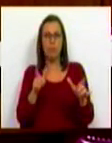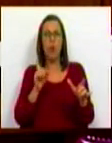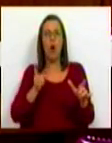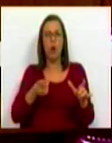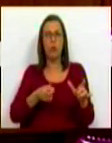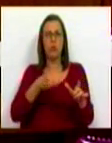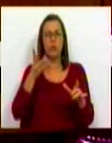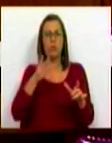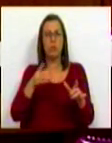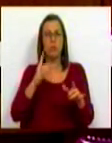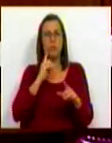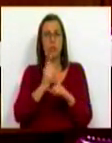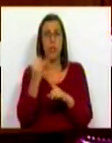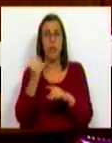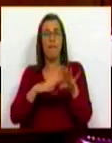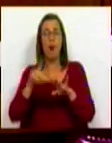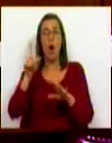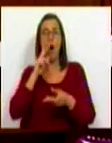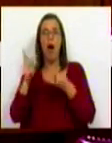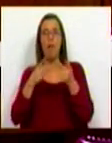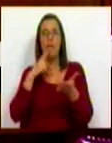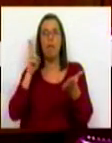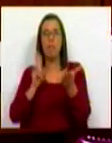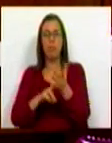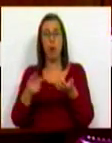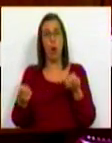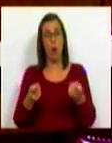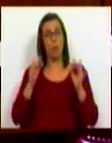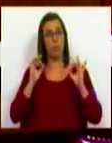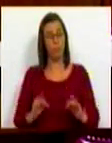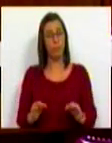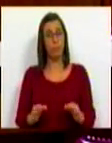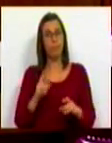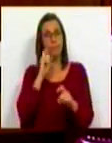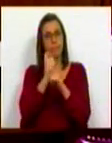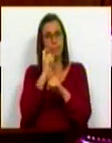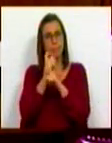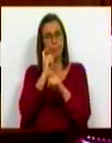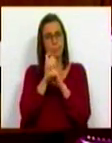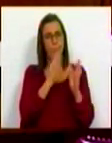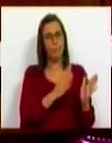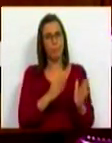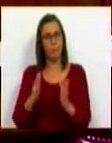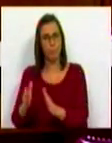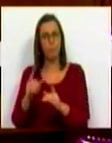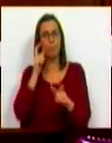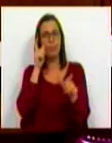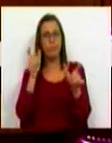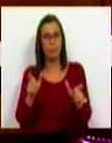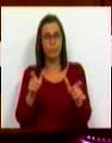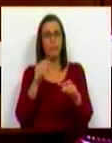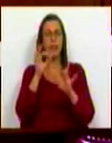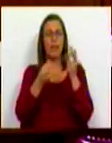realizada pelas instituições, a avaliação da efetividade dos rastreios organizados, a vigilância epidemiológica, a monitorização da